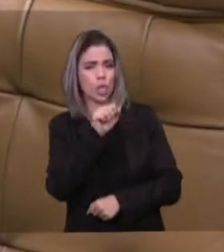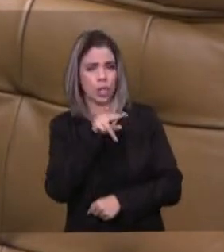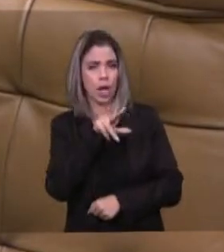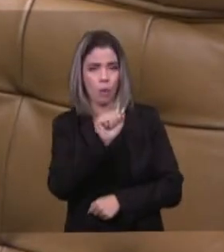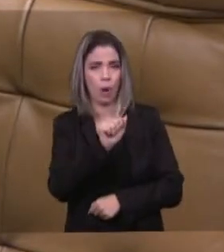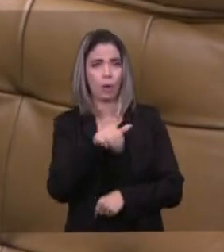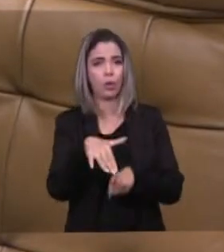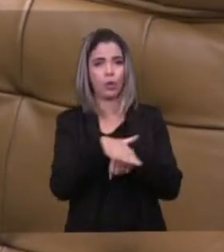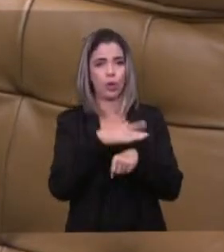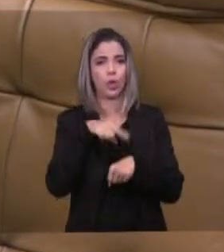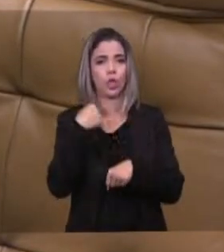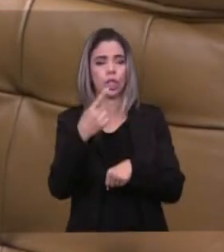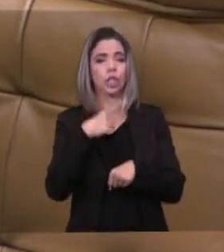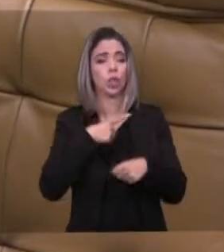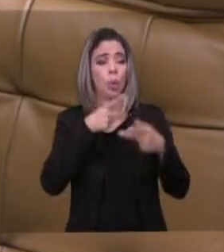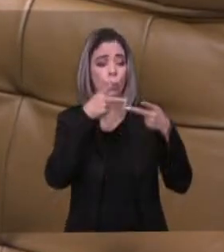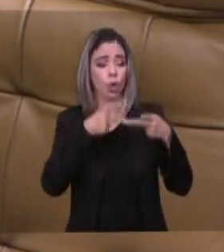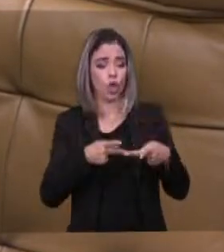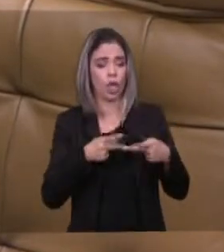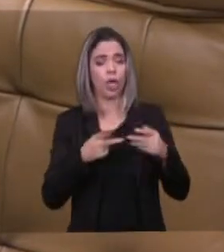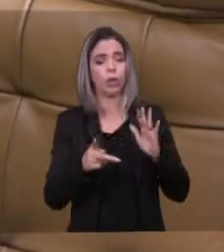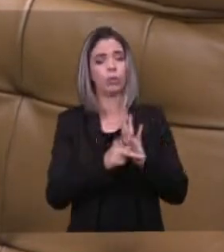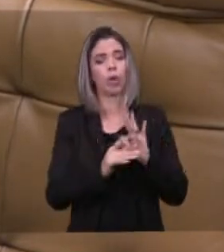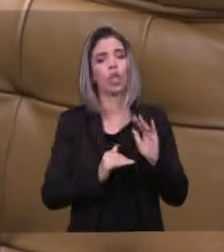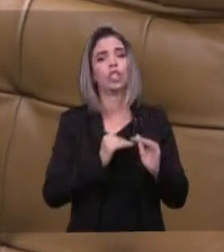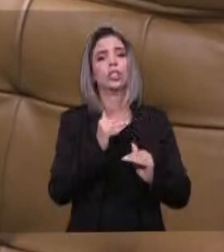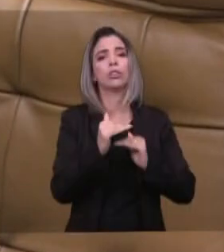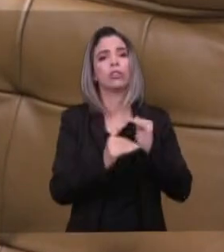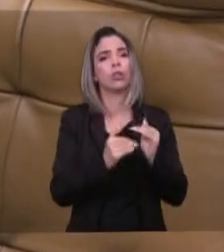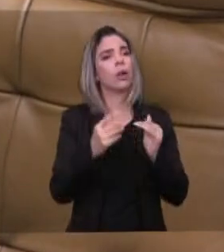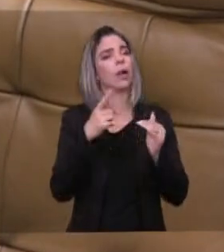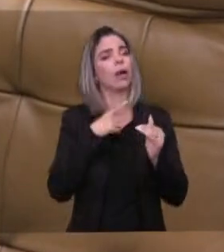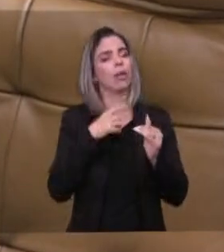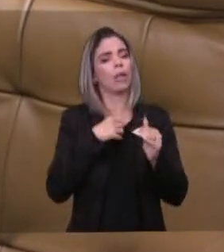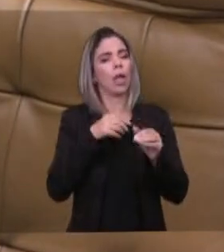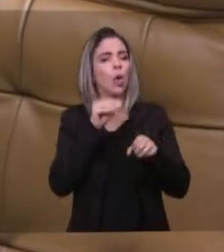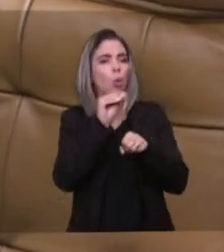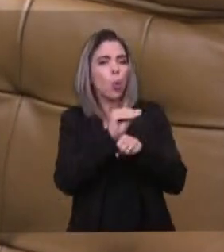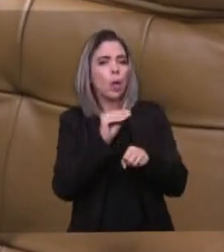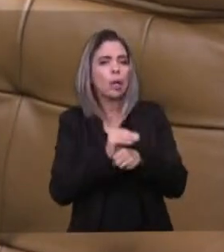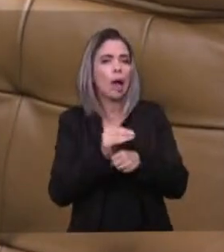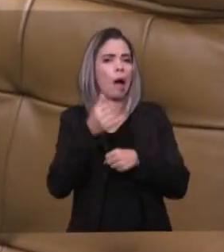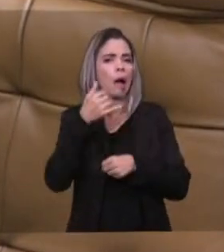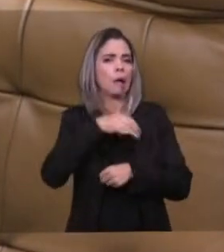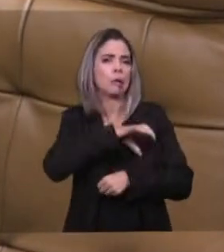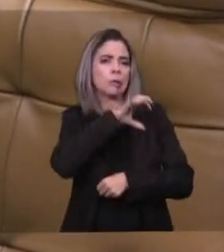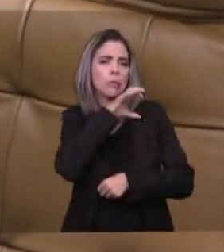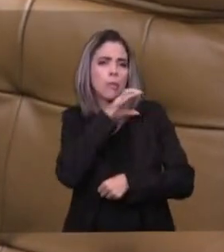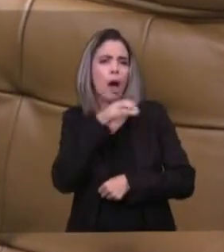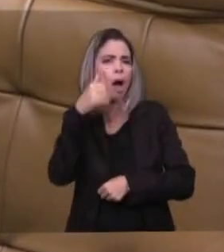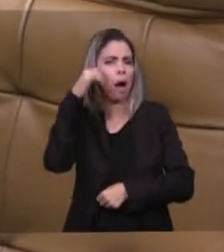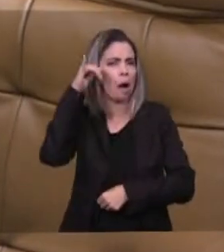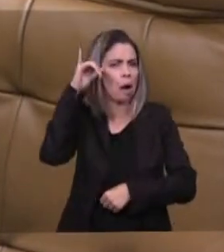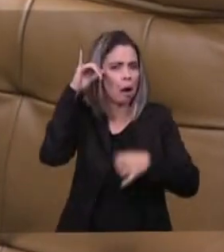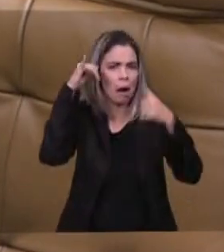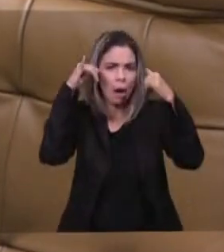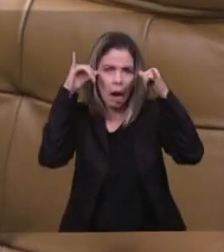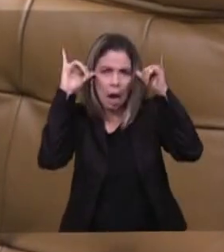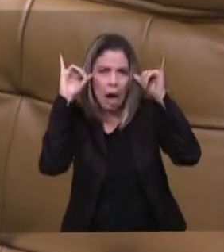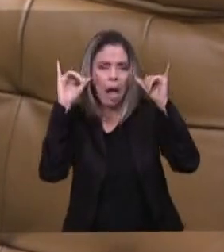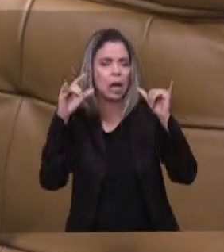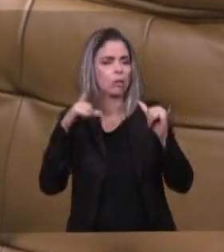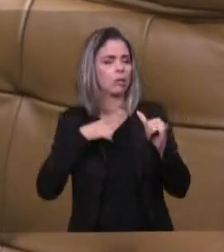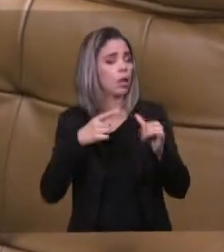para o desenvolvimento daquela região, além da criação de gado e tal, que ele faria